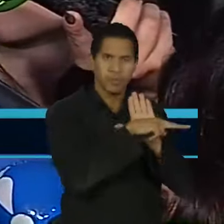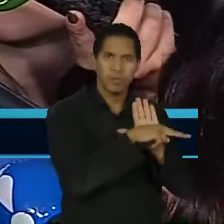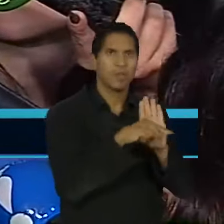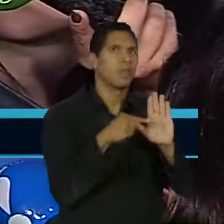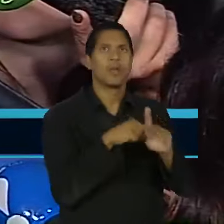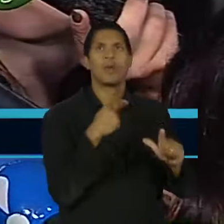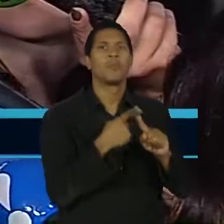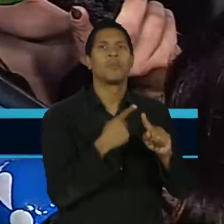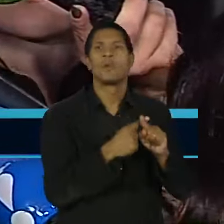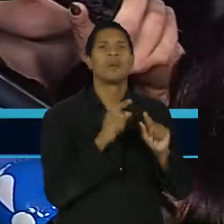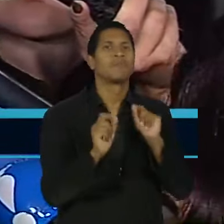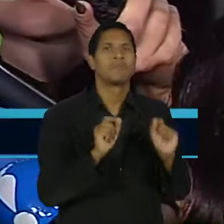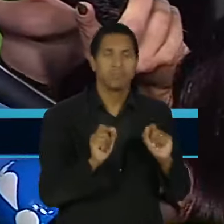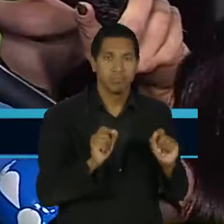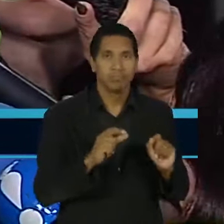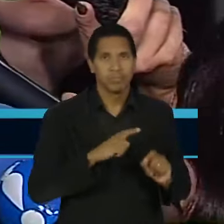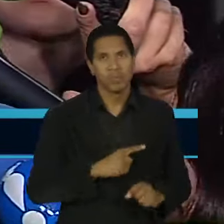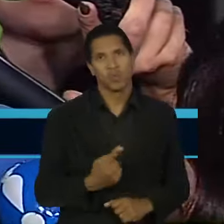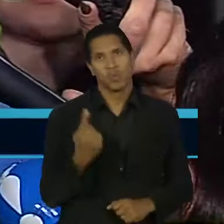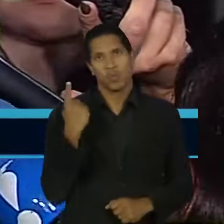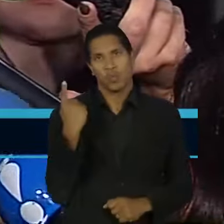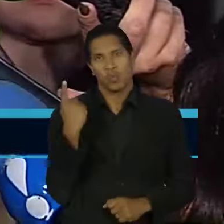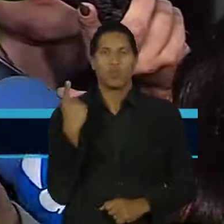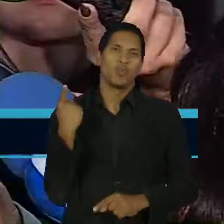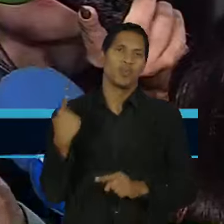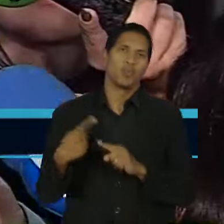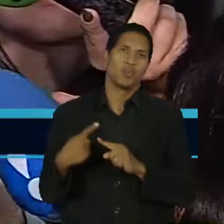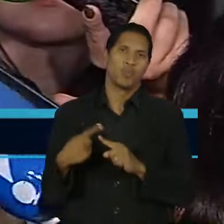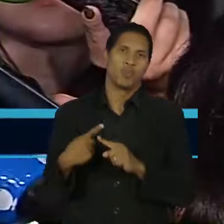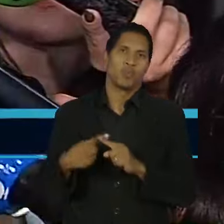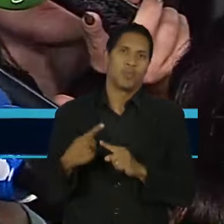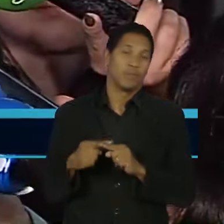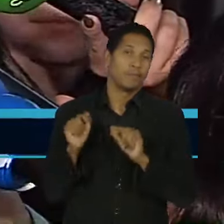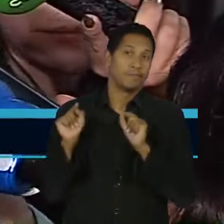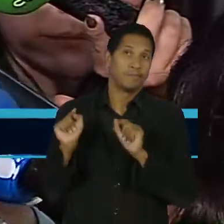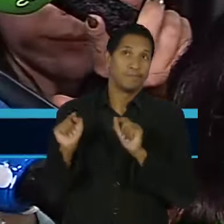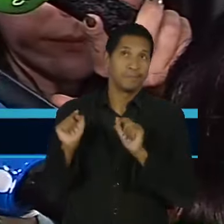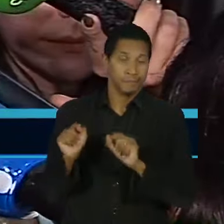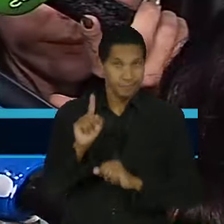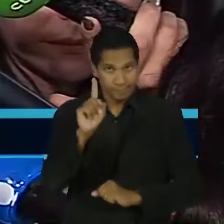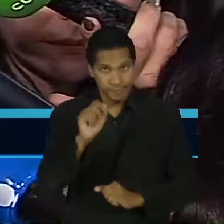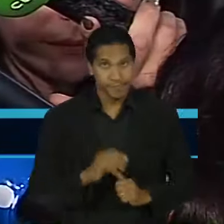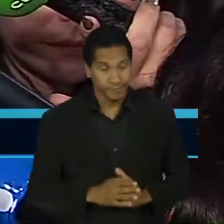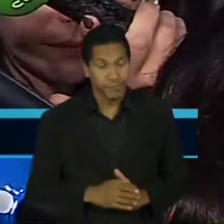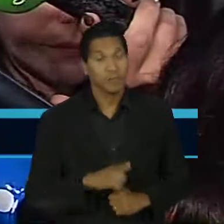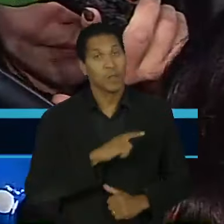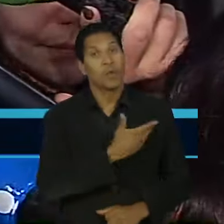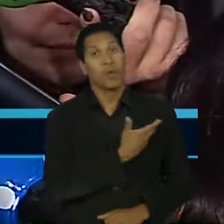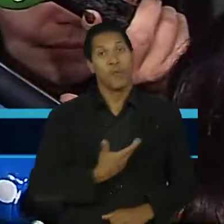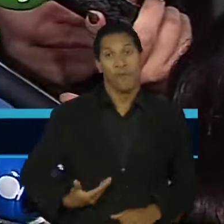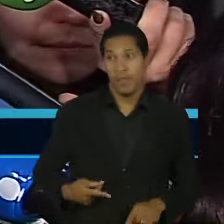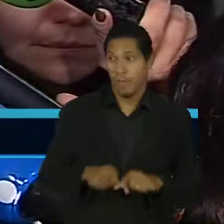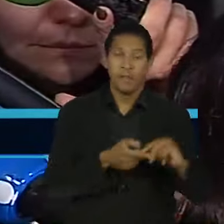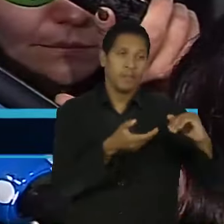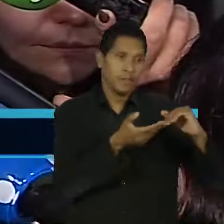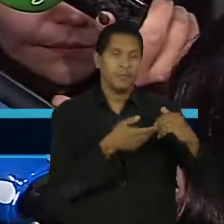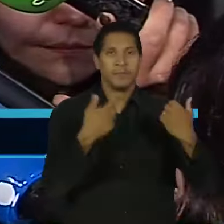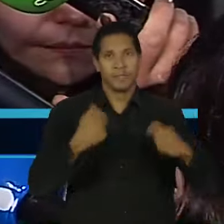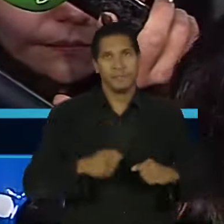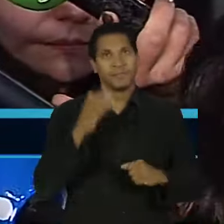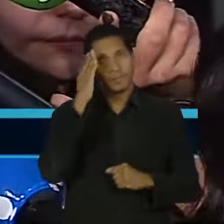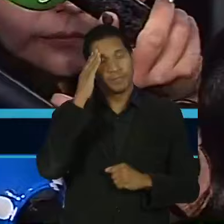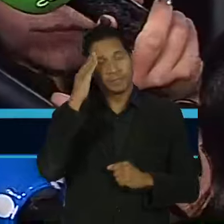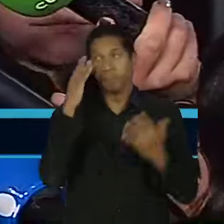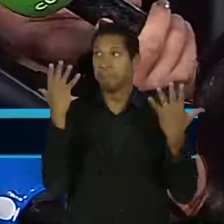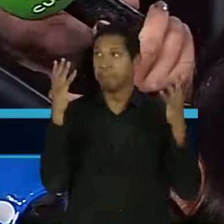unicamente em decorrência de uma circunstância. E é uma circunstância, repito, que tanto o governo quanto o Congresso têm que celebrar, que é a menor